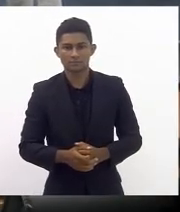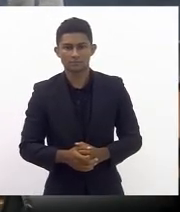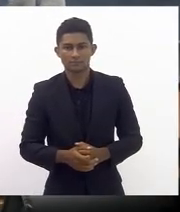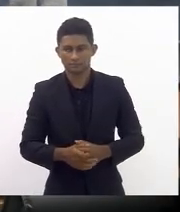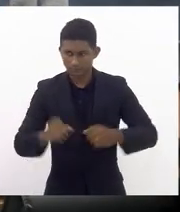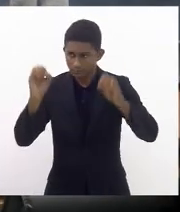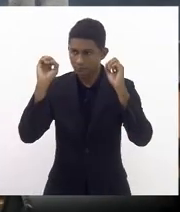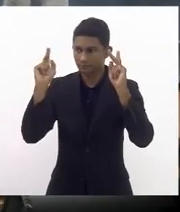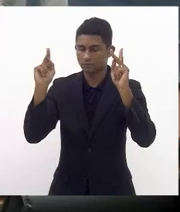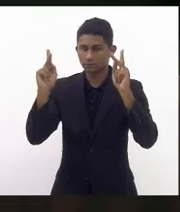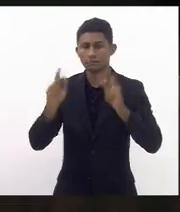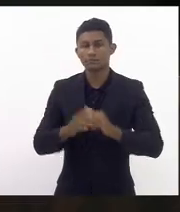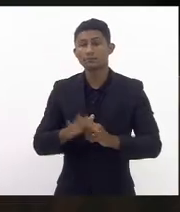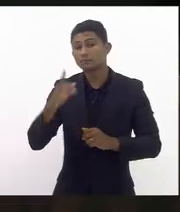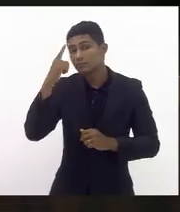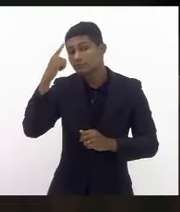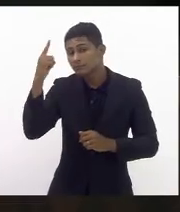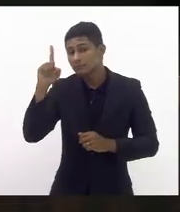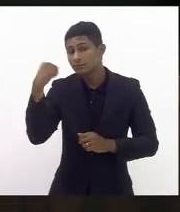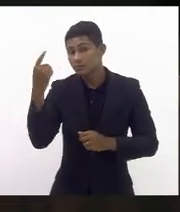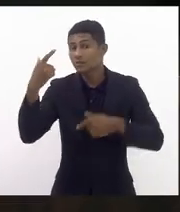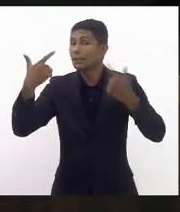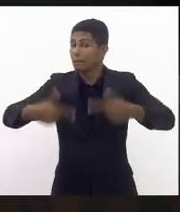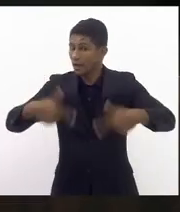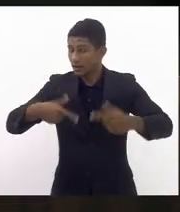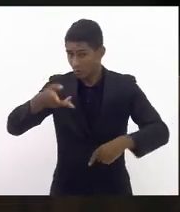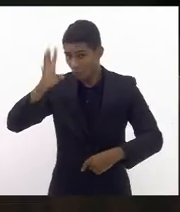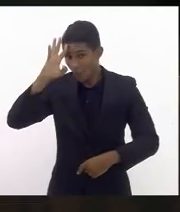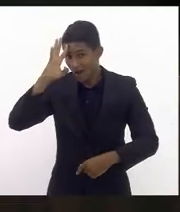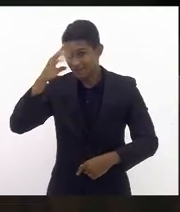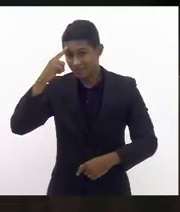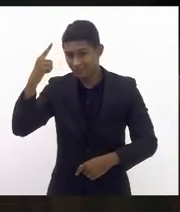Ok? Lembrando que nós trabalhamos quarta-feira de cinza.